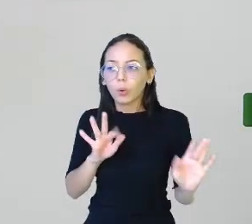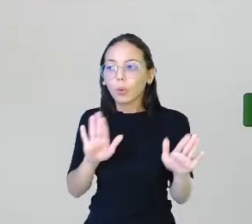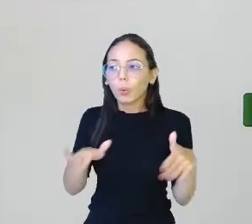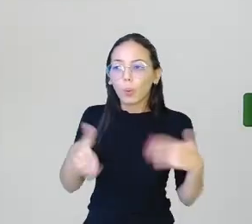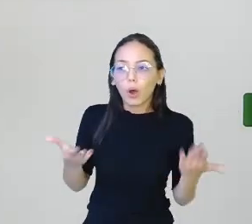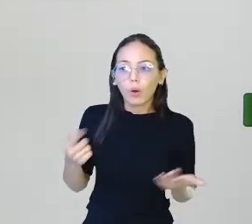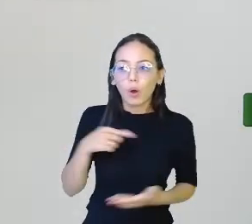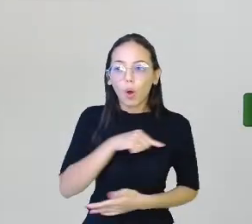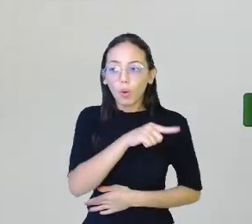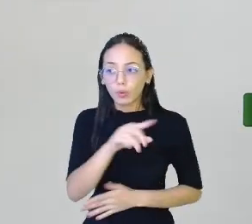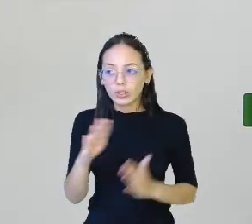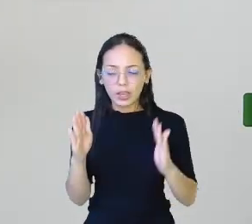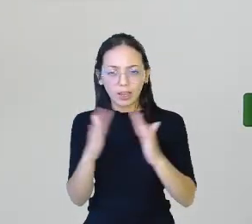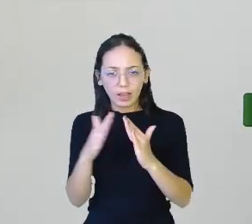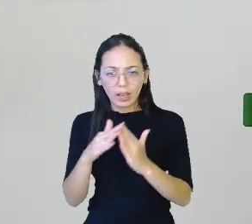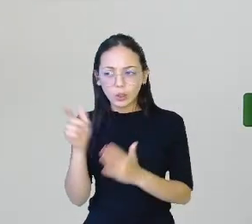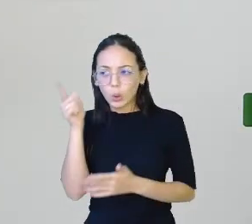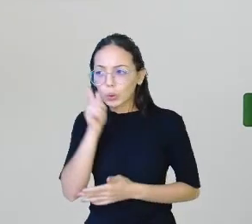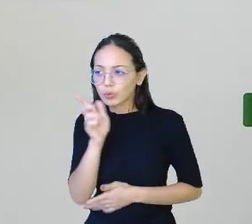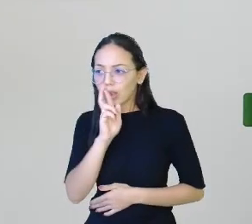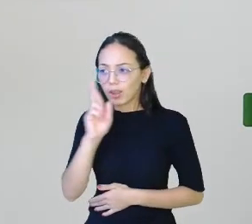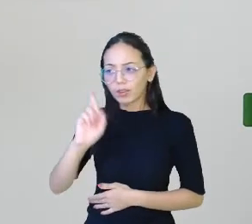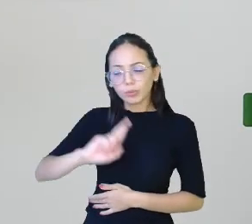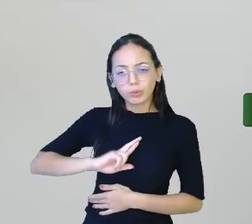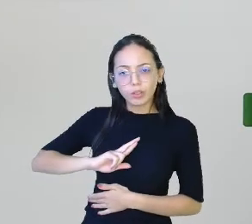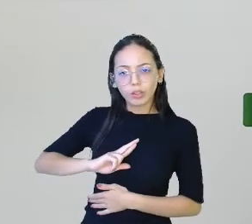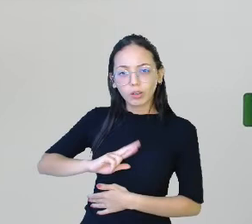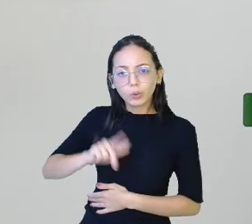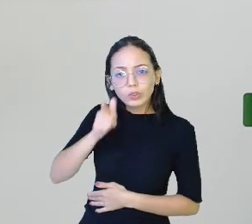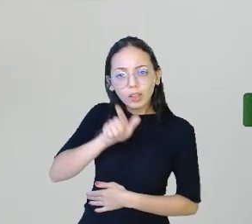Você que está em casa, consegue me dizer que tamanho é esse?